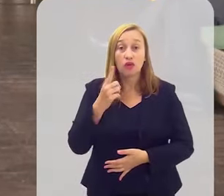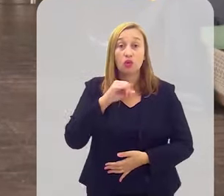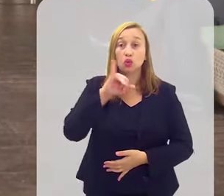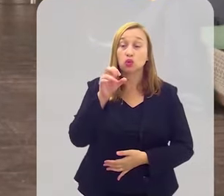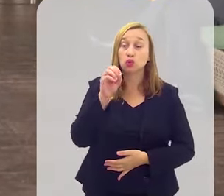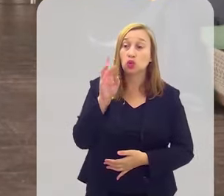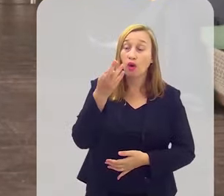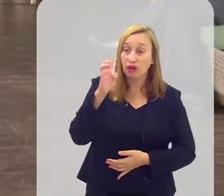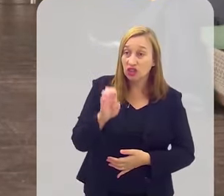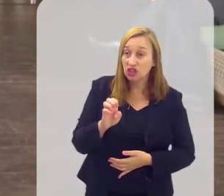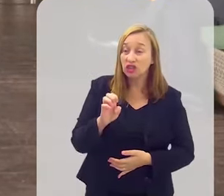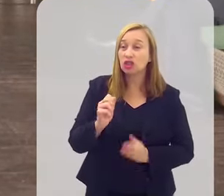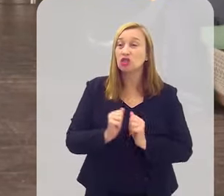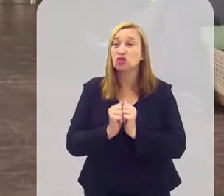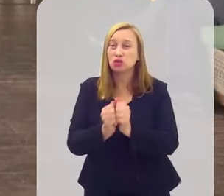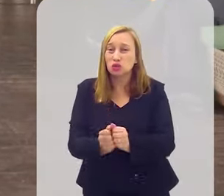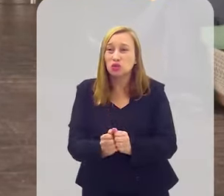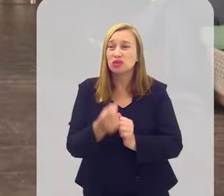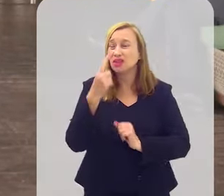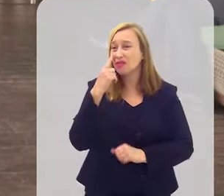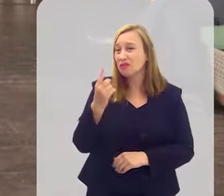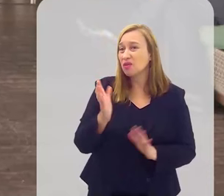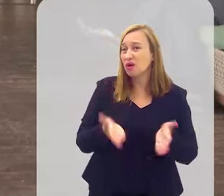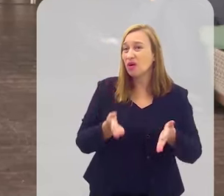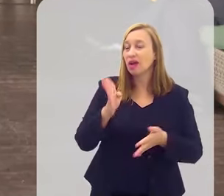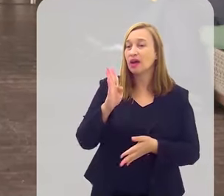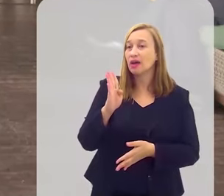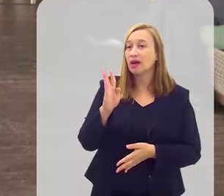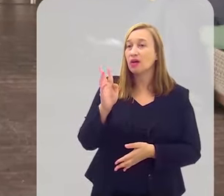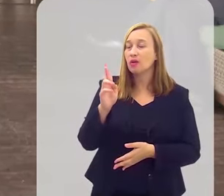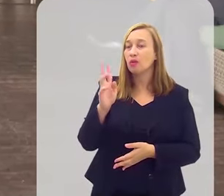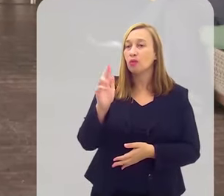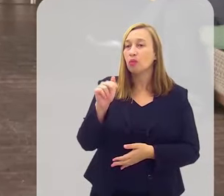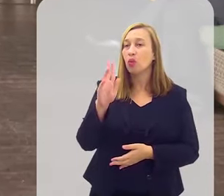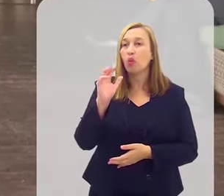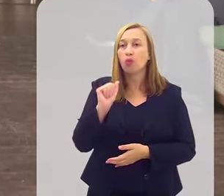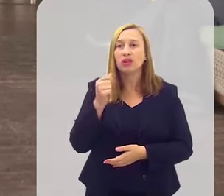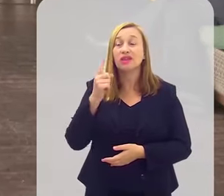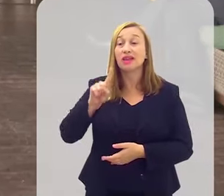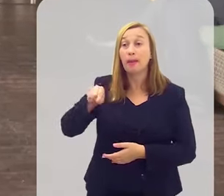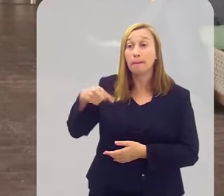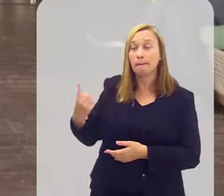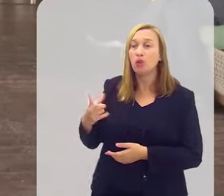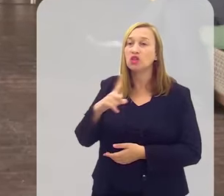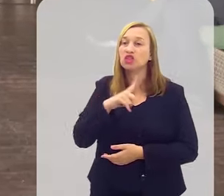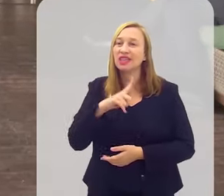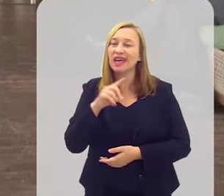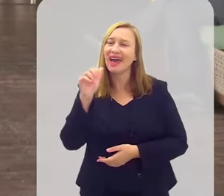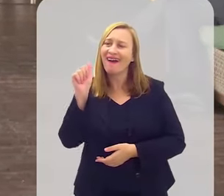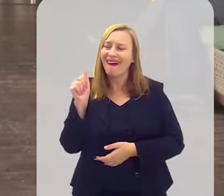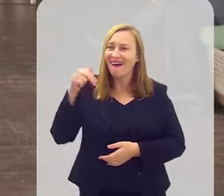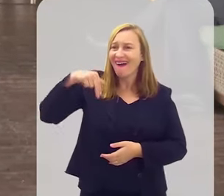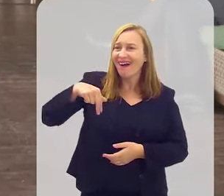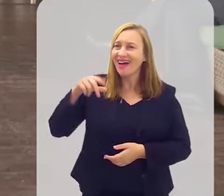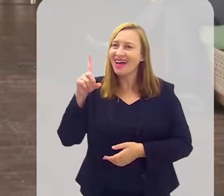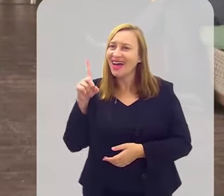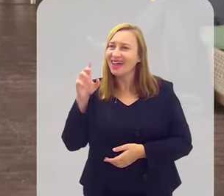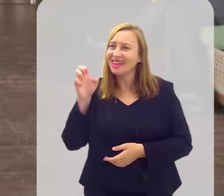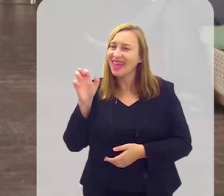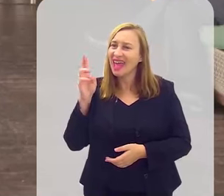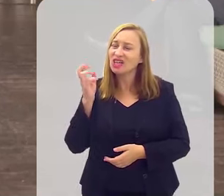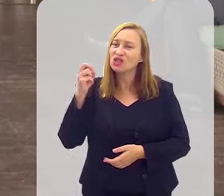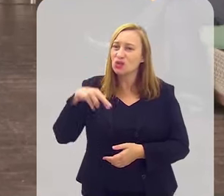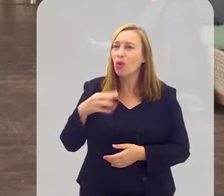verdade é legal Você viu o Jorge o Jorge participando você viu agora a Bruna dias né Daqui a pouco